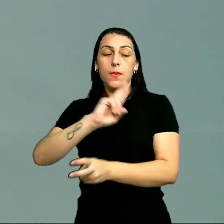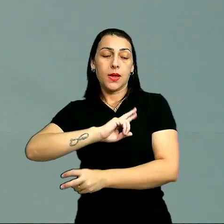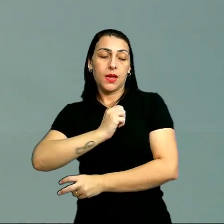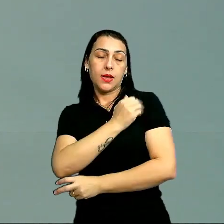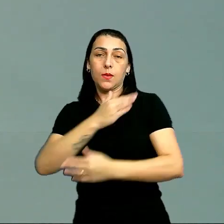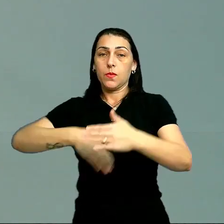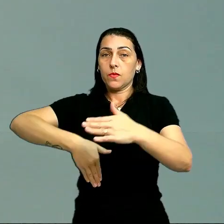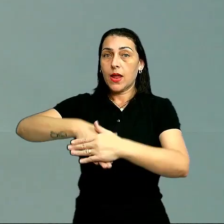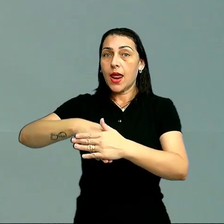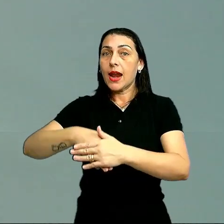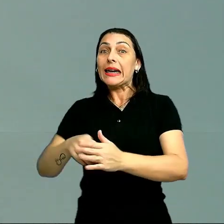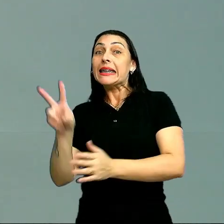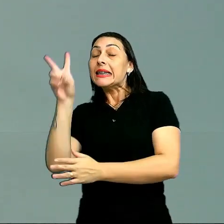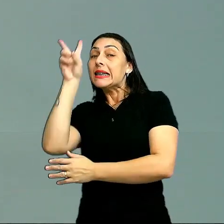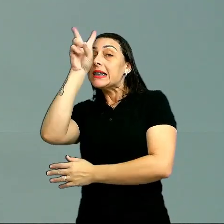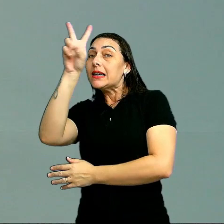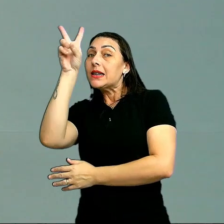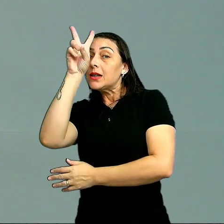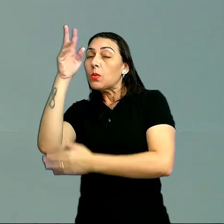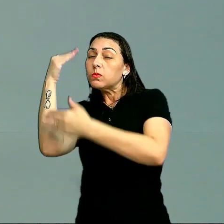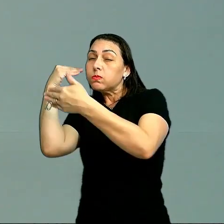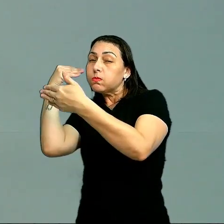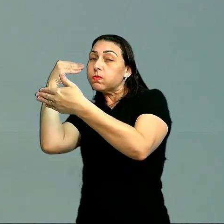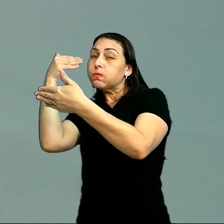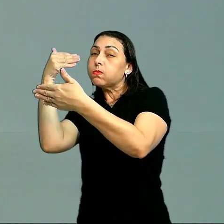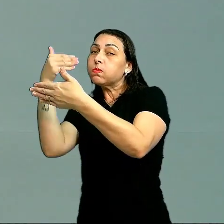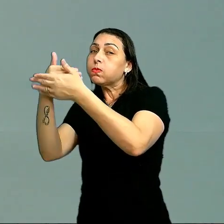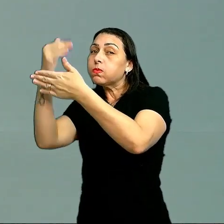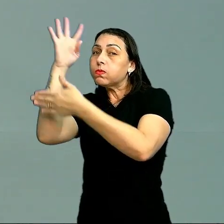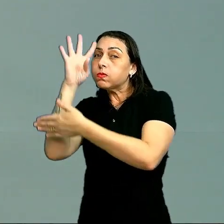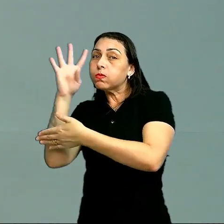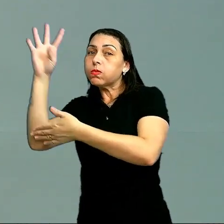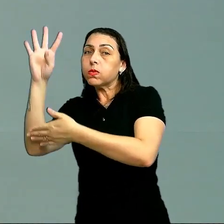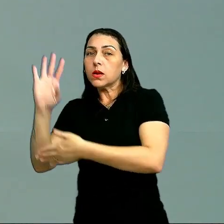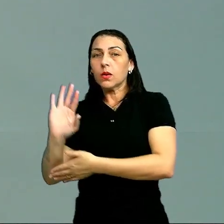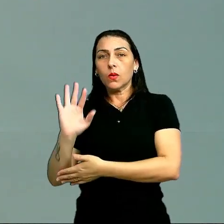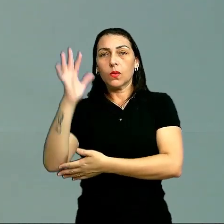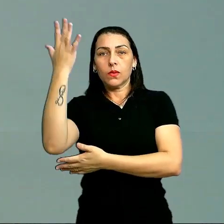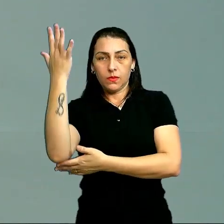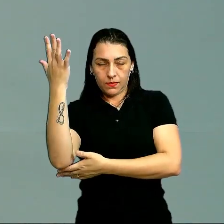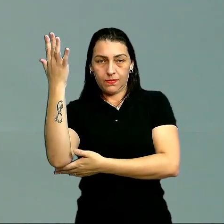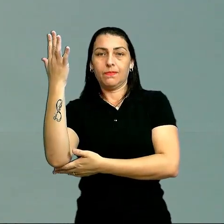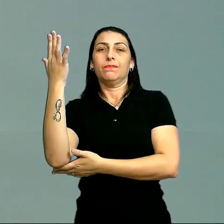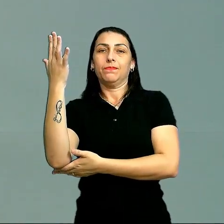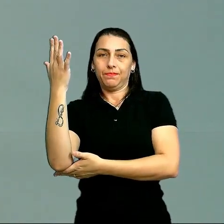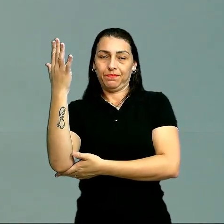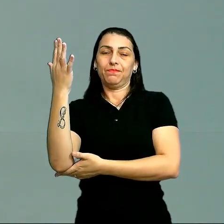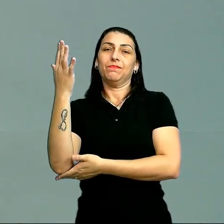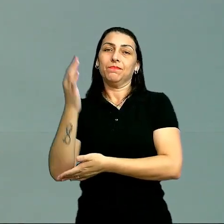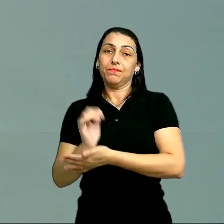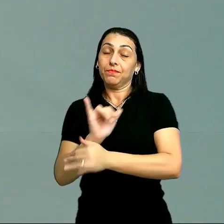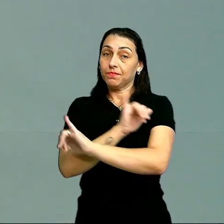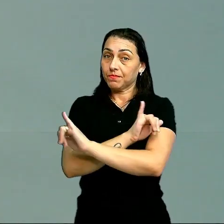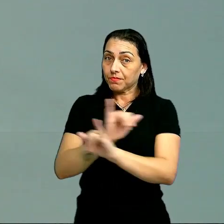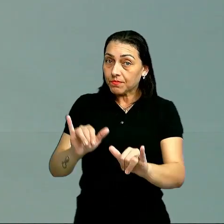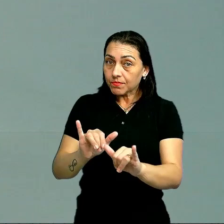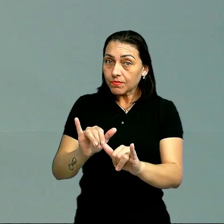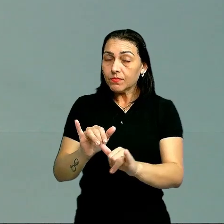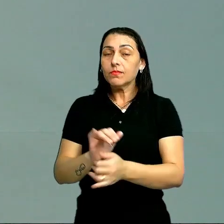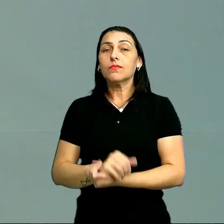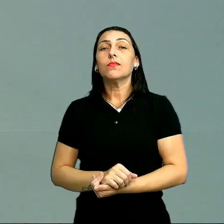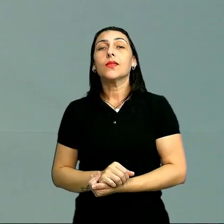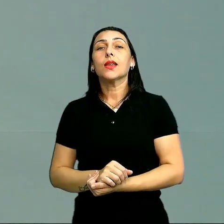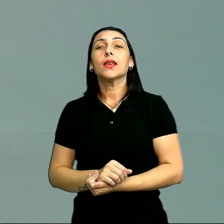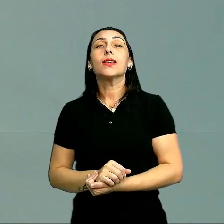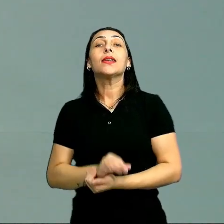futebol, ela automaticamente fez uma alusão a esse fato, a essa reportagem, a essa notícia. E aí